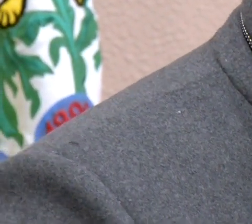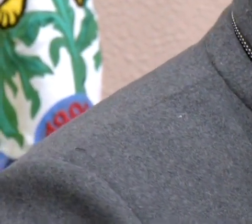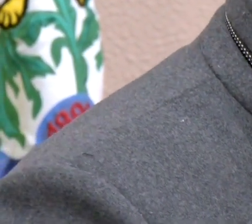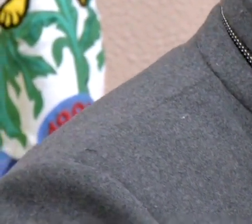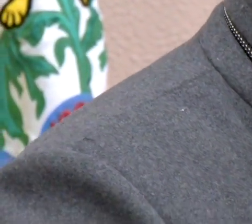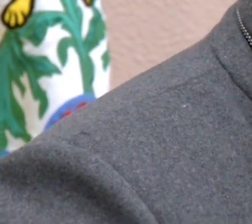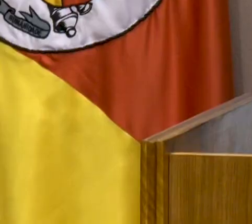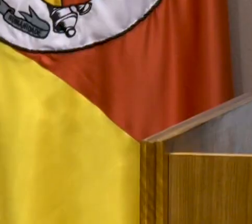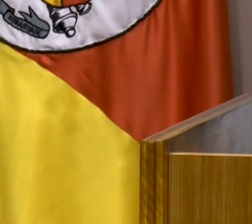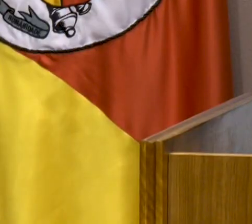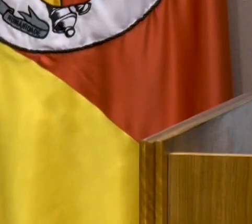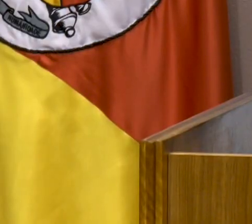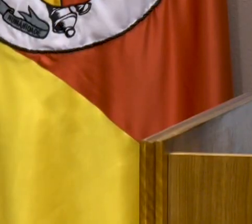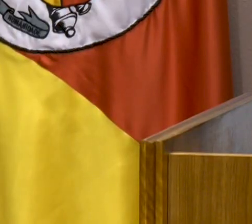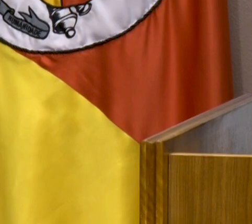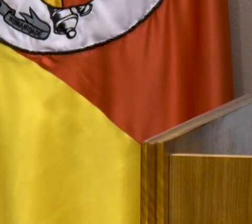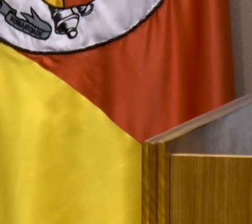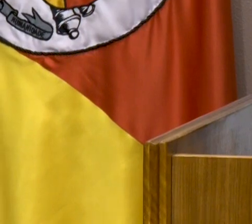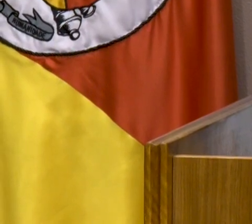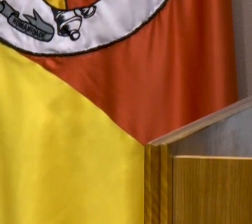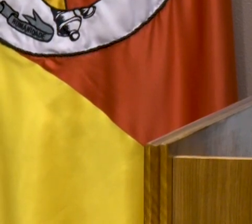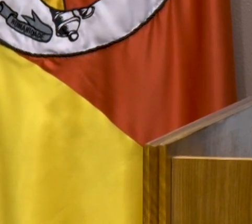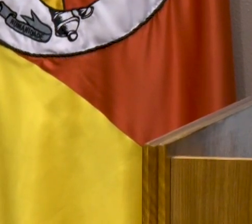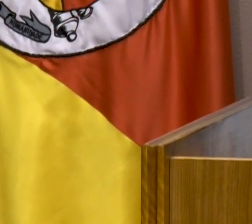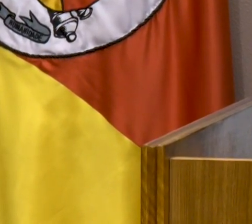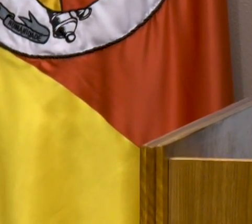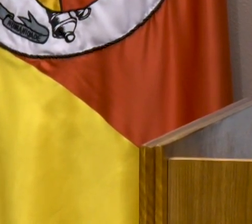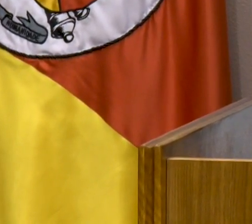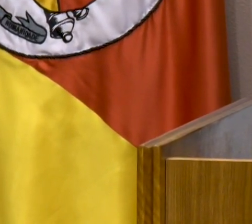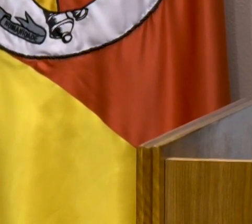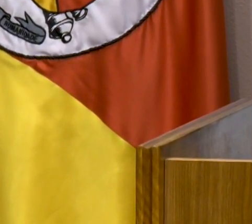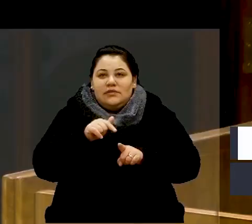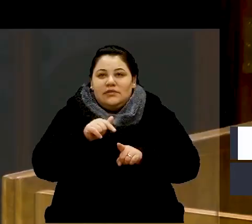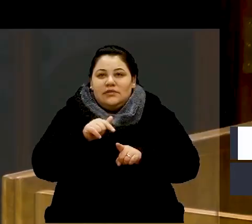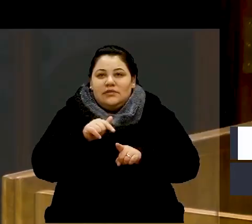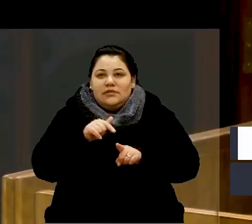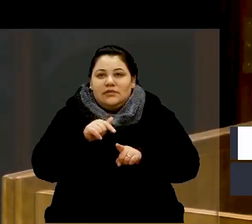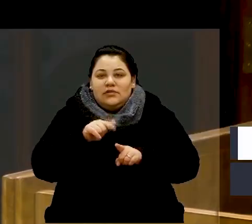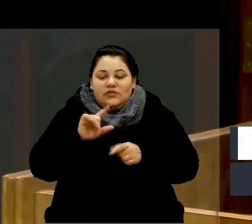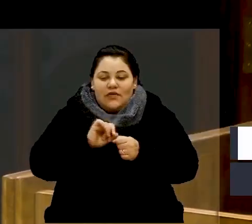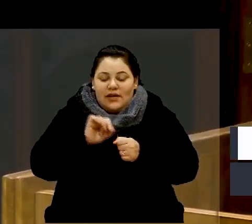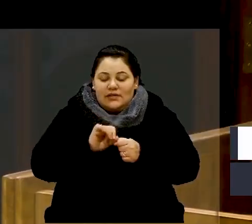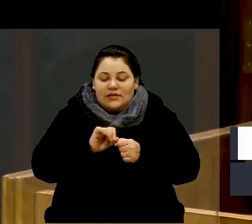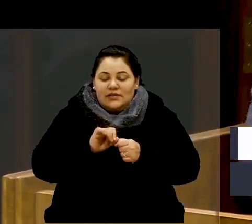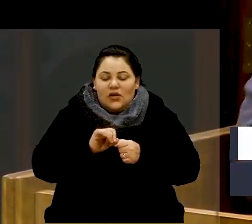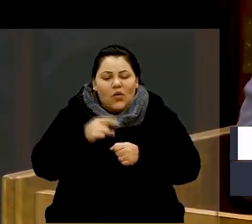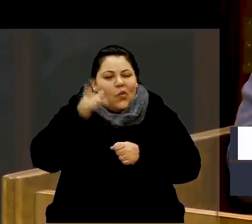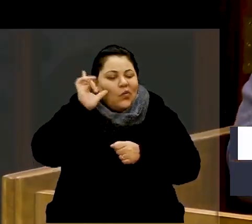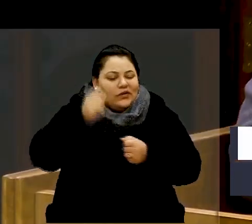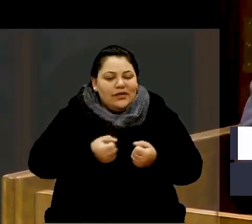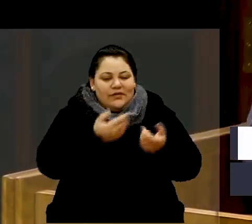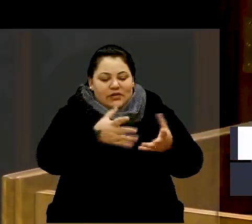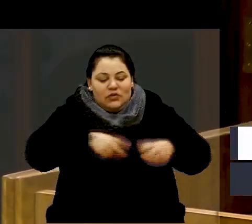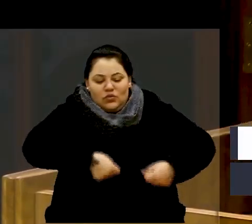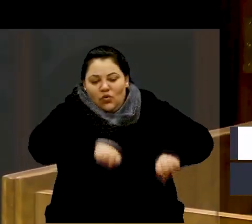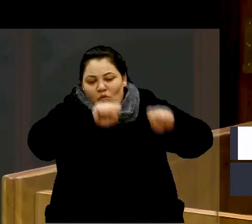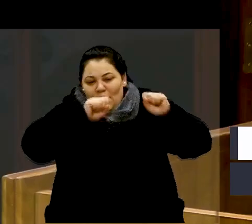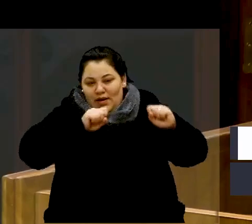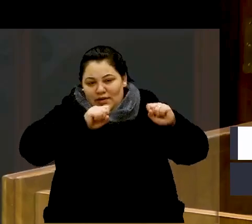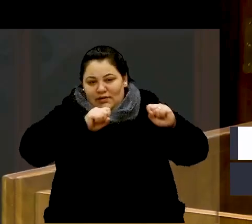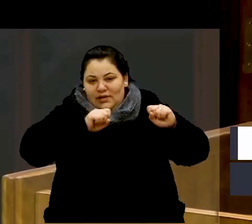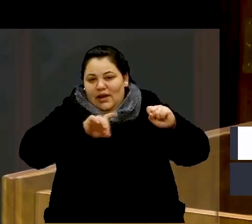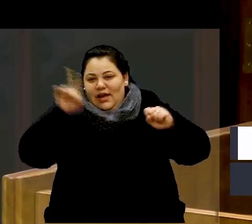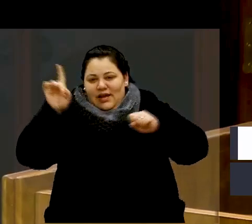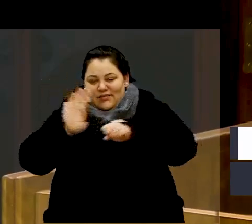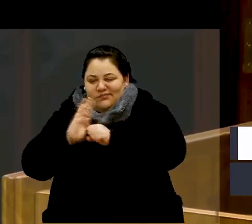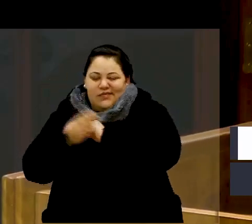mais políticas públicas que prestem apoio a quem está em vulnerabilidade social. Ontem estava levando coberta lá no Chamichunga,